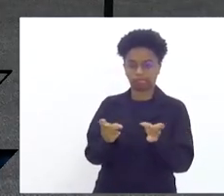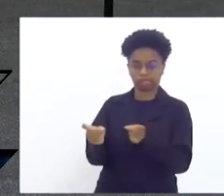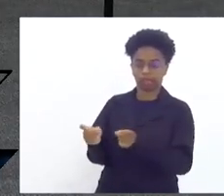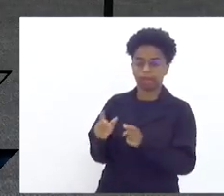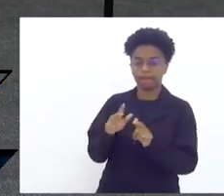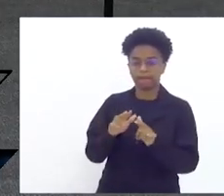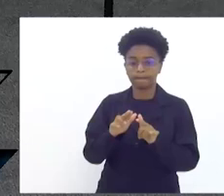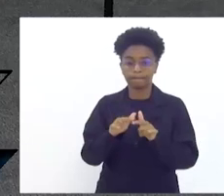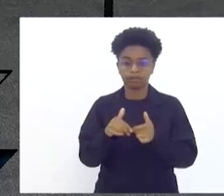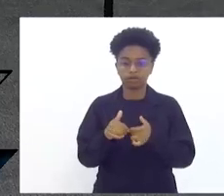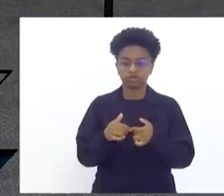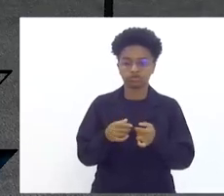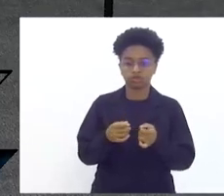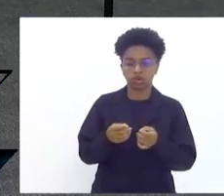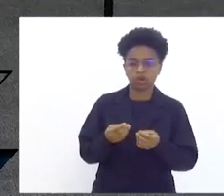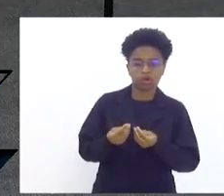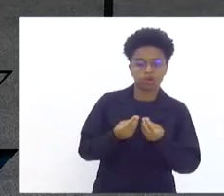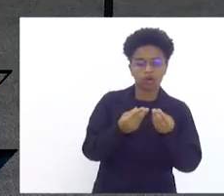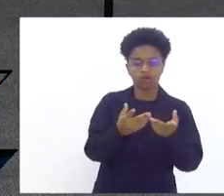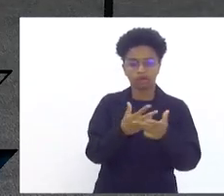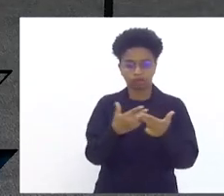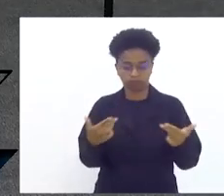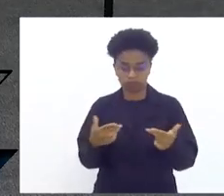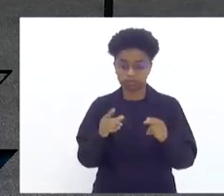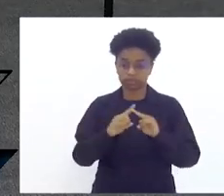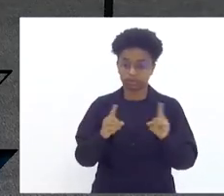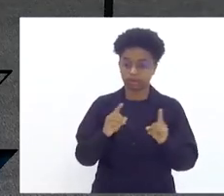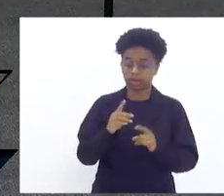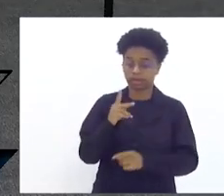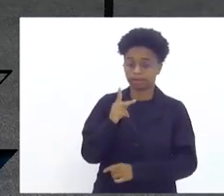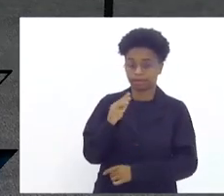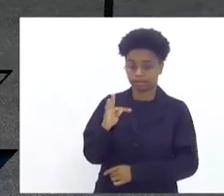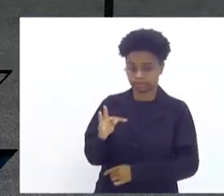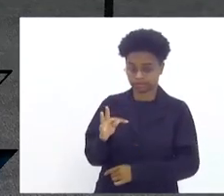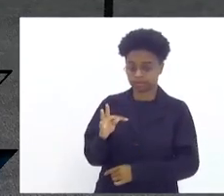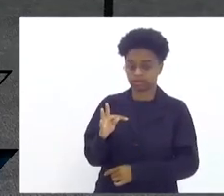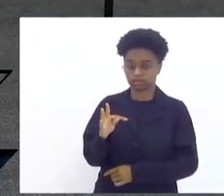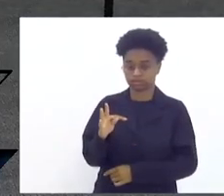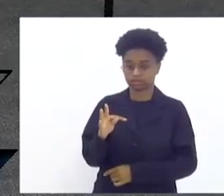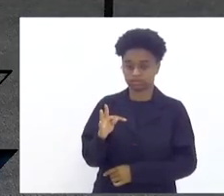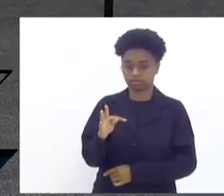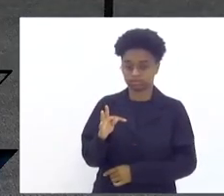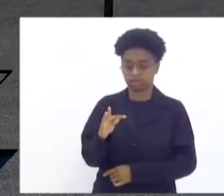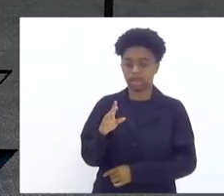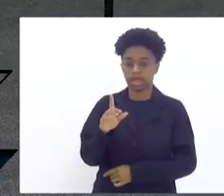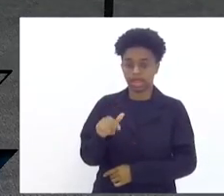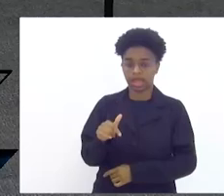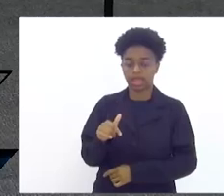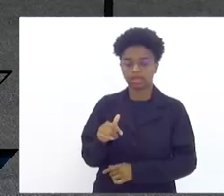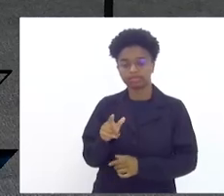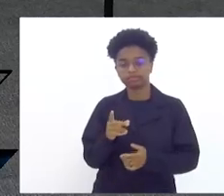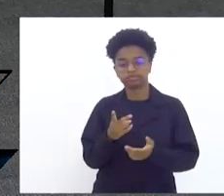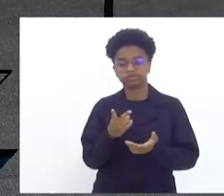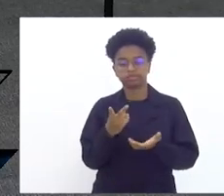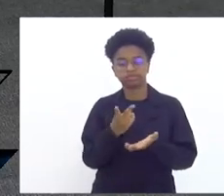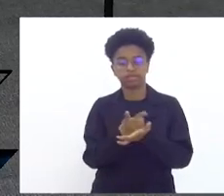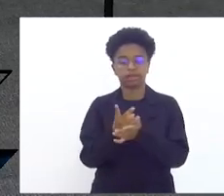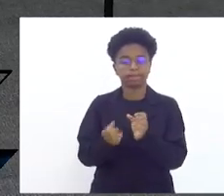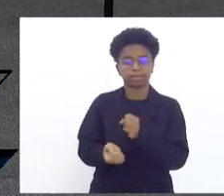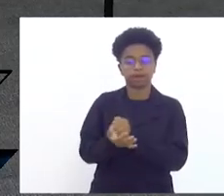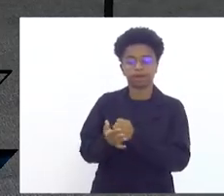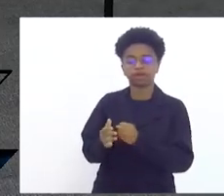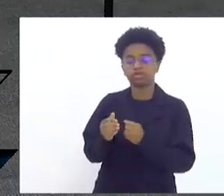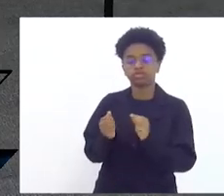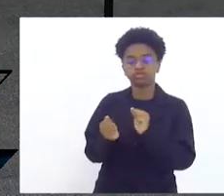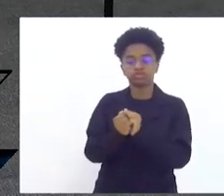por oferta e o PT em alto em bom som o partido da boquinha se vendeu ao governo